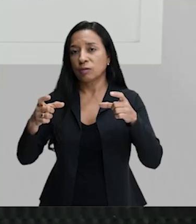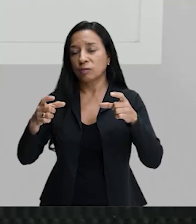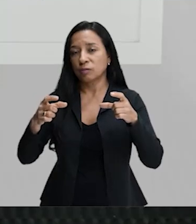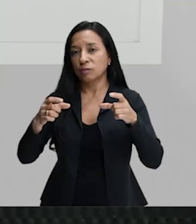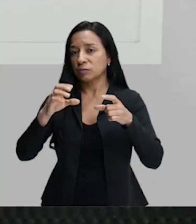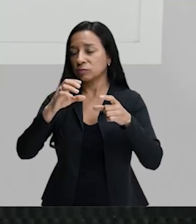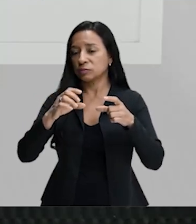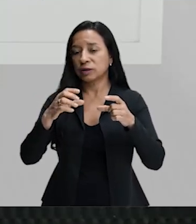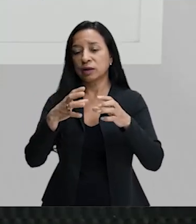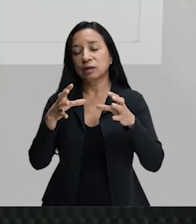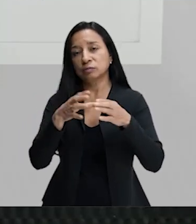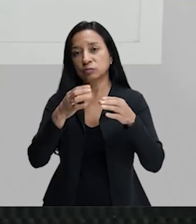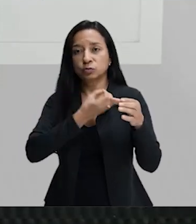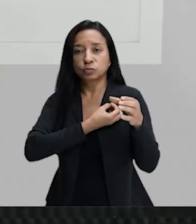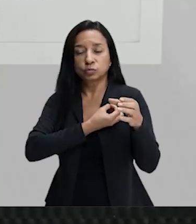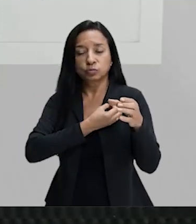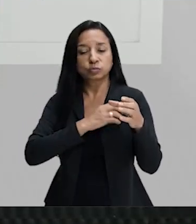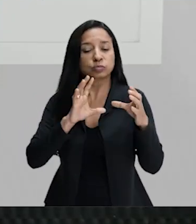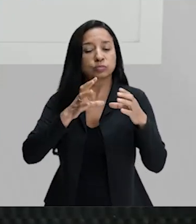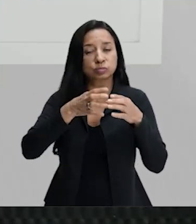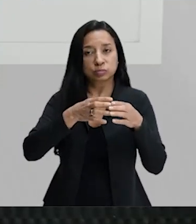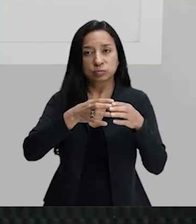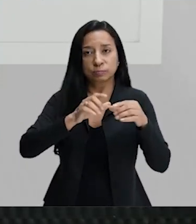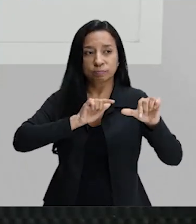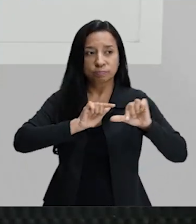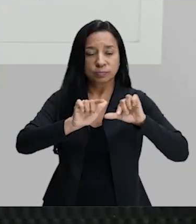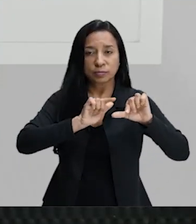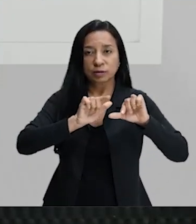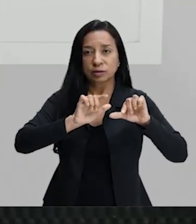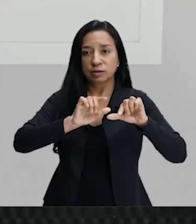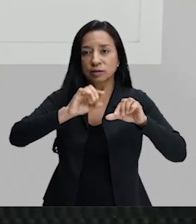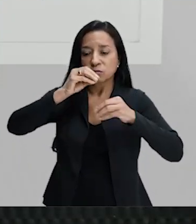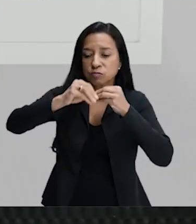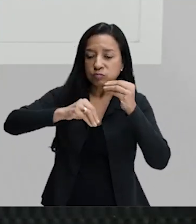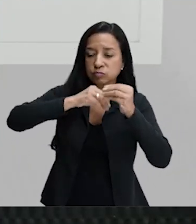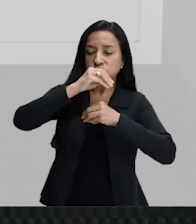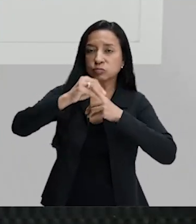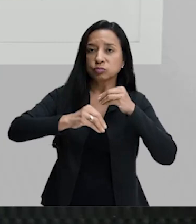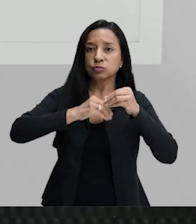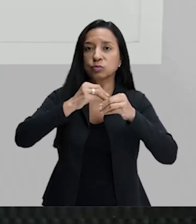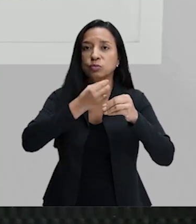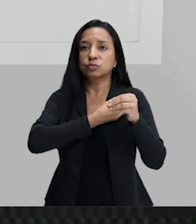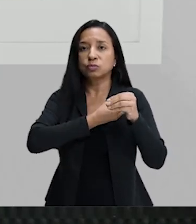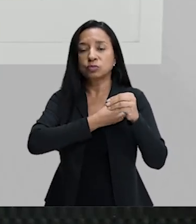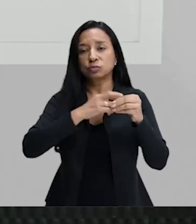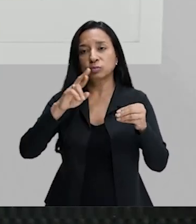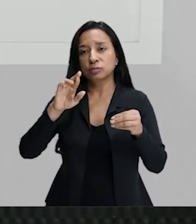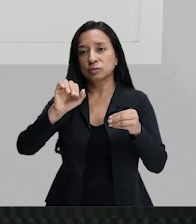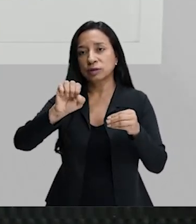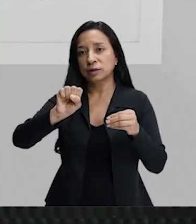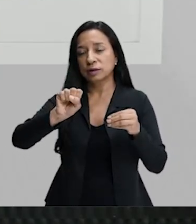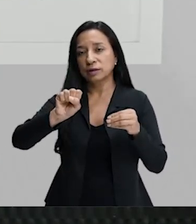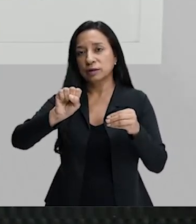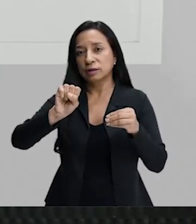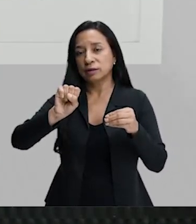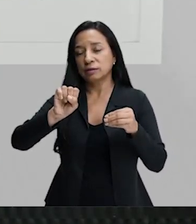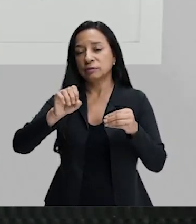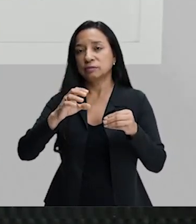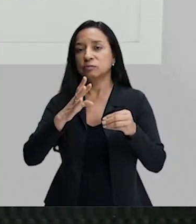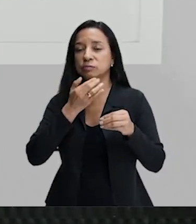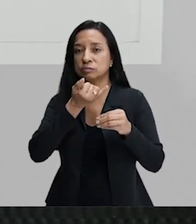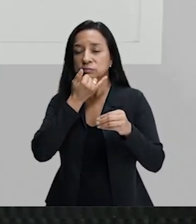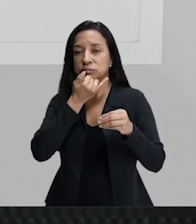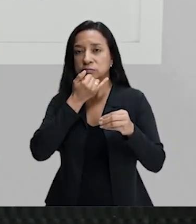C, que é o conjunto de números complexos, que engloba todos os números reais, mais esses números aí imaginários. Então você tem